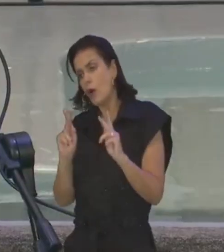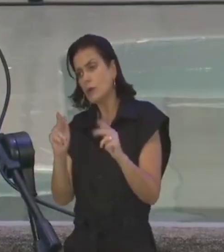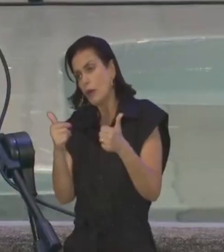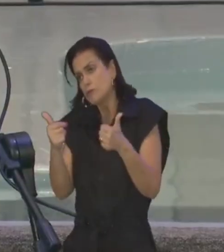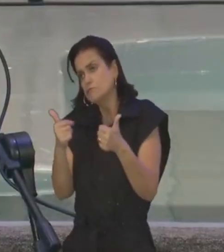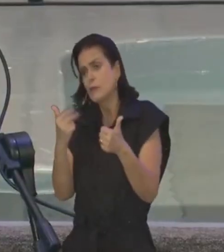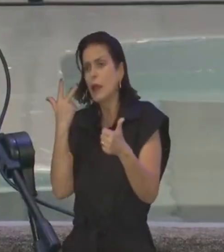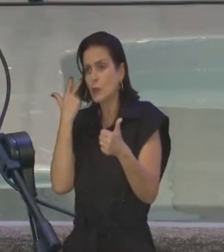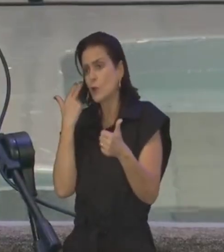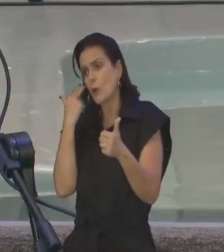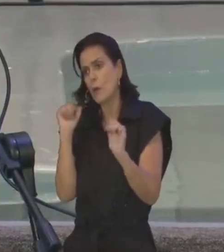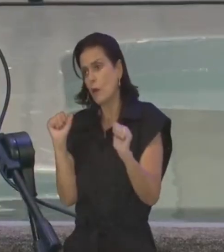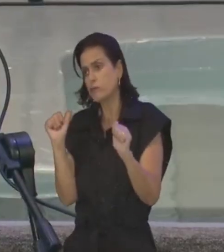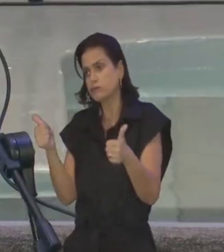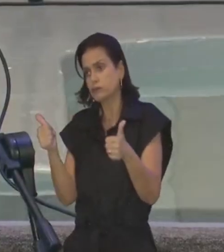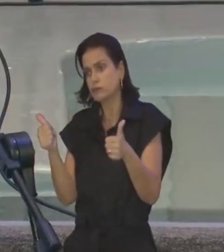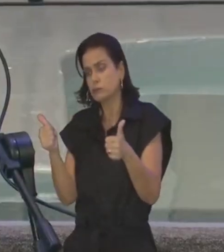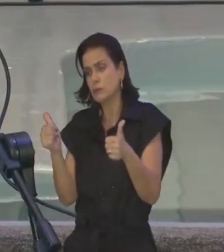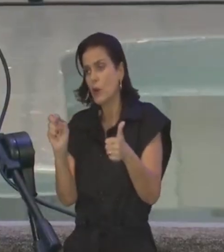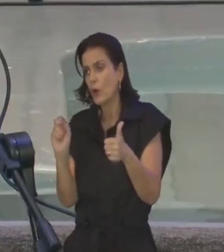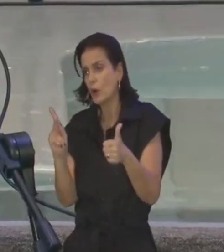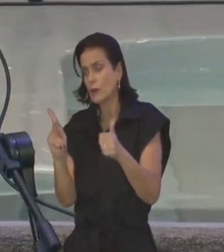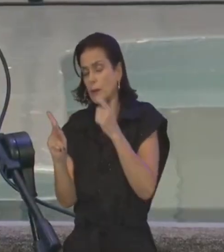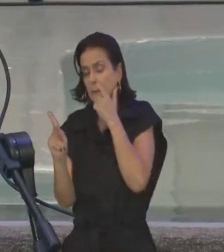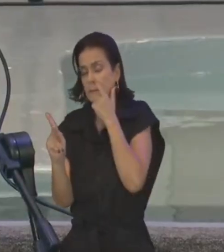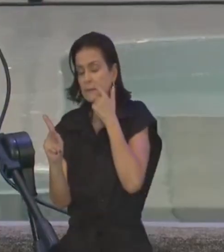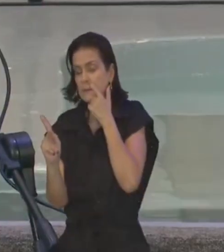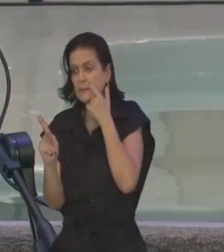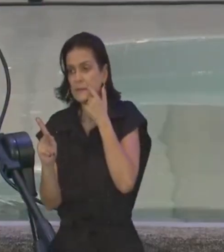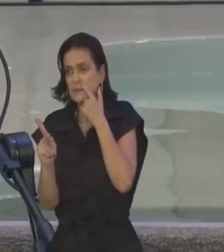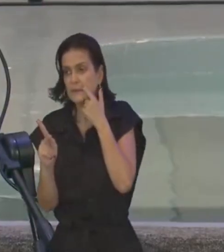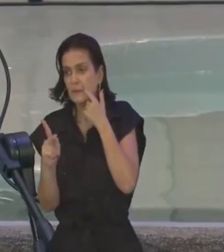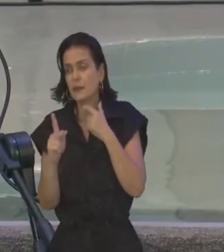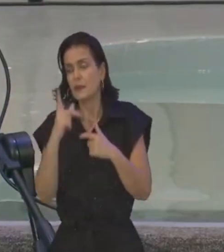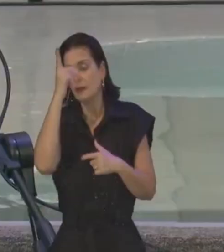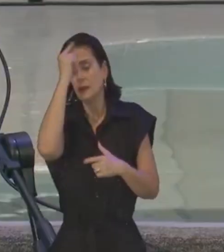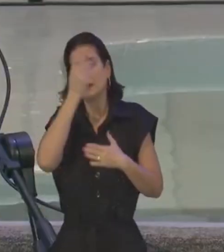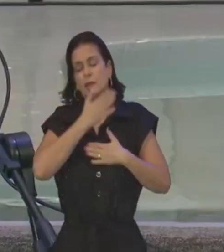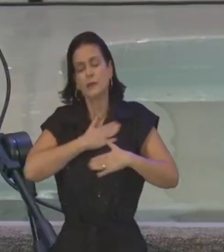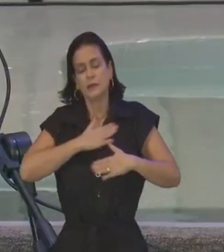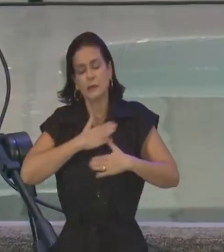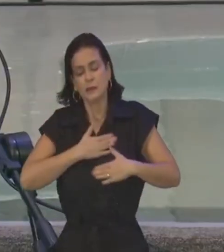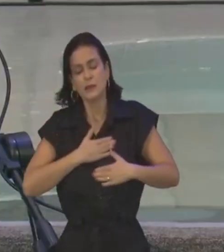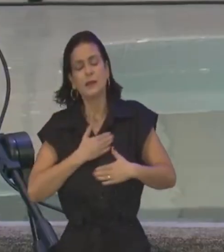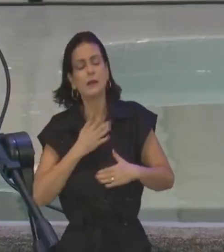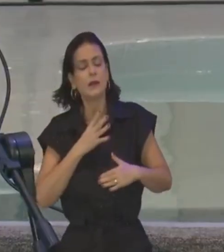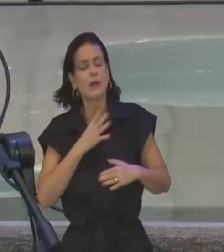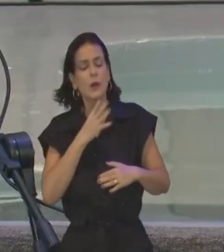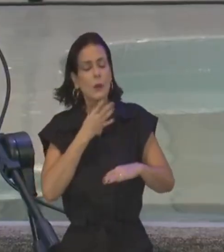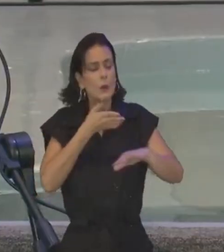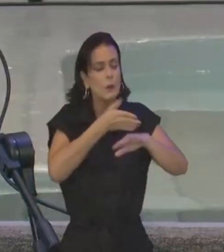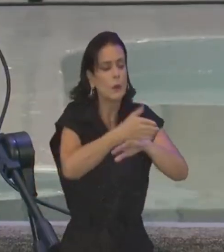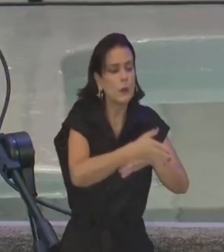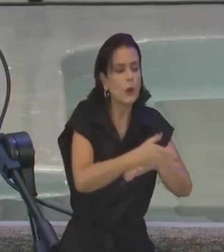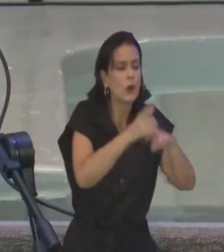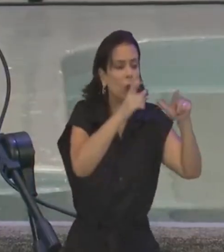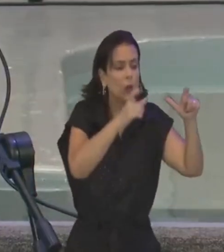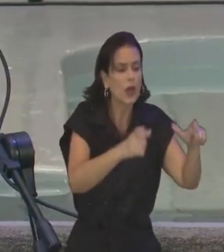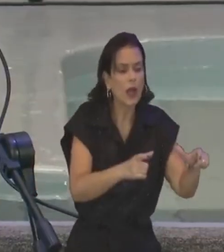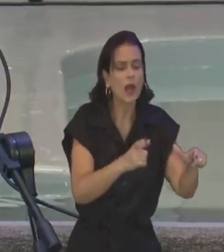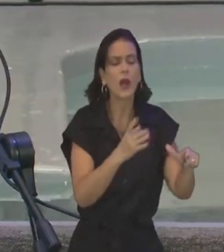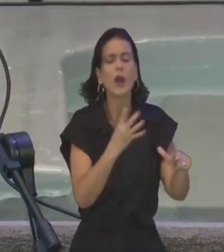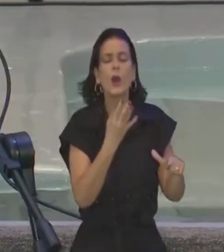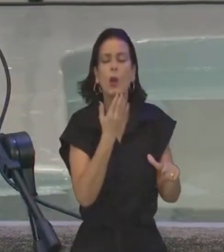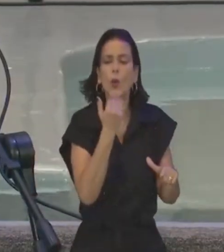até natural de sair para um descanso, de conhecer um local, de comer uma comida